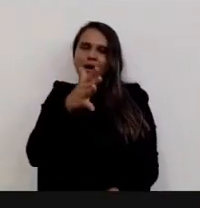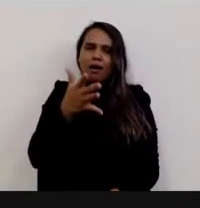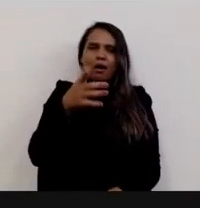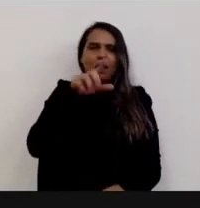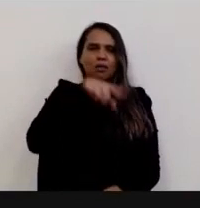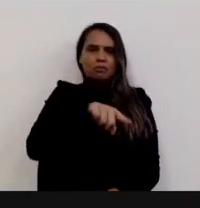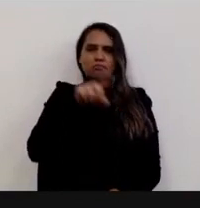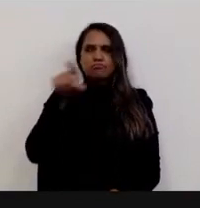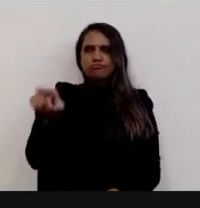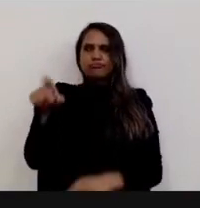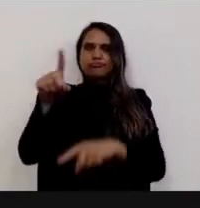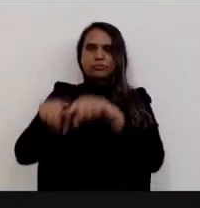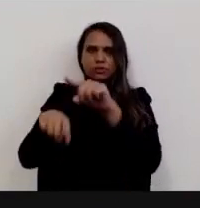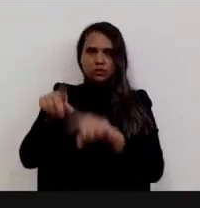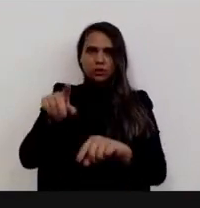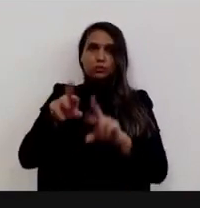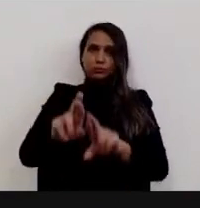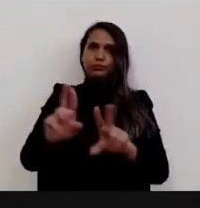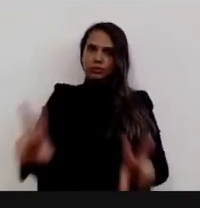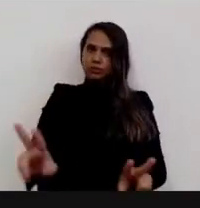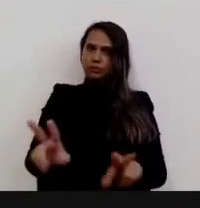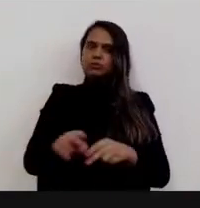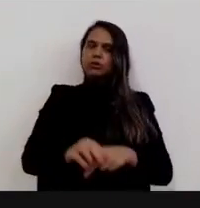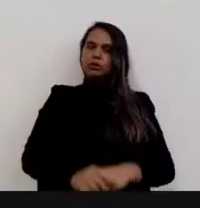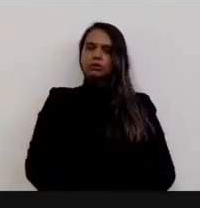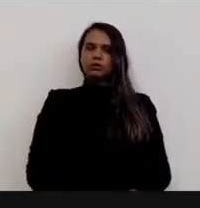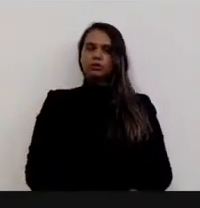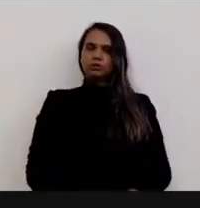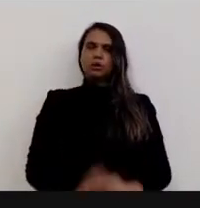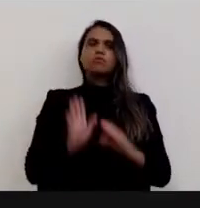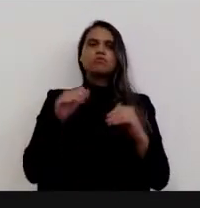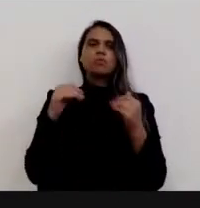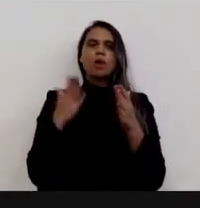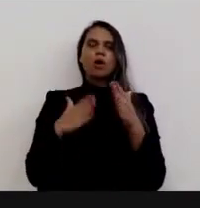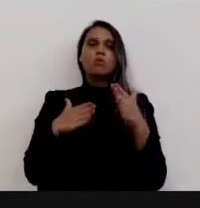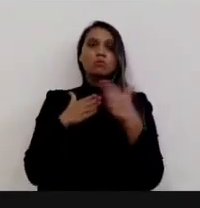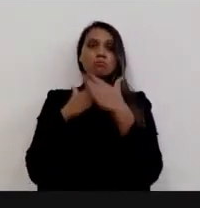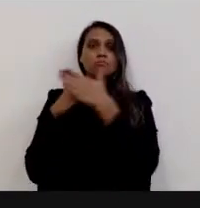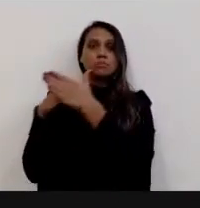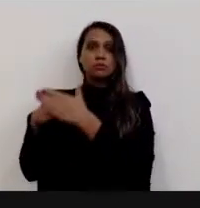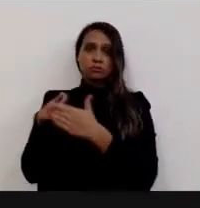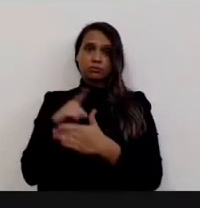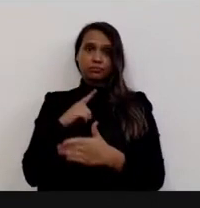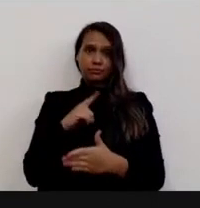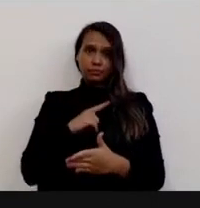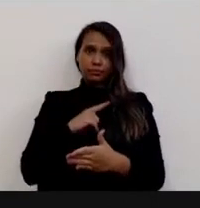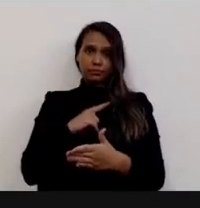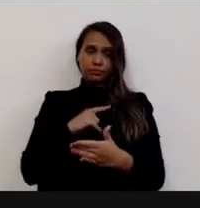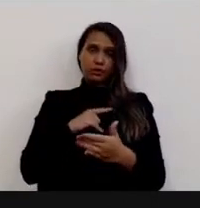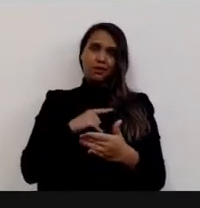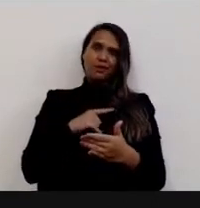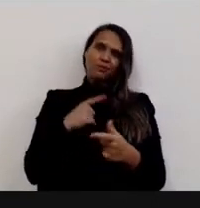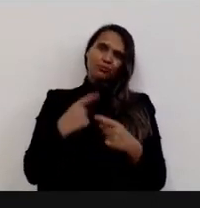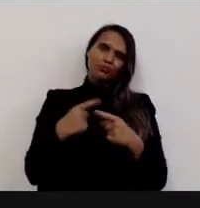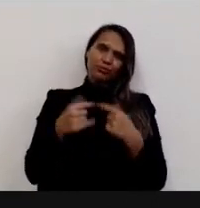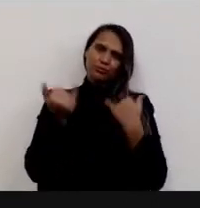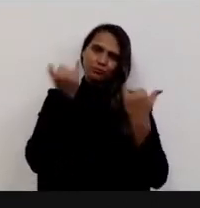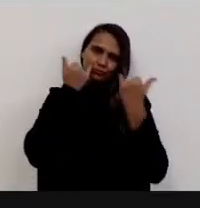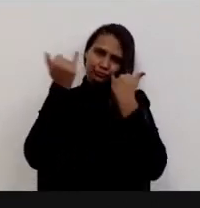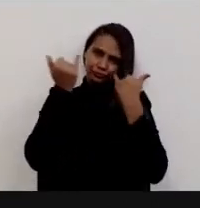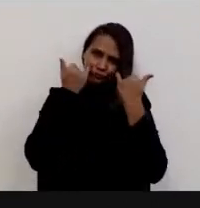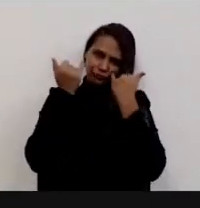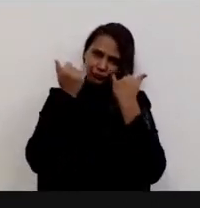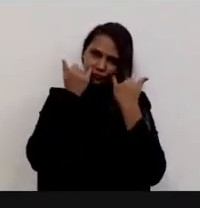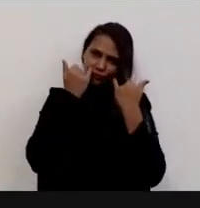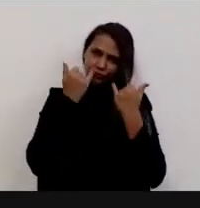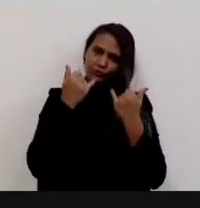Quais são as limitações que a gente tem? As limitações são a qualidade dos dados do CIASG, que não tem